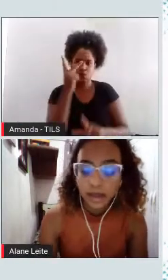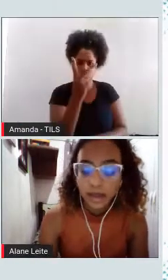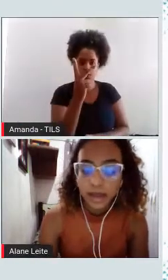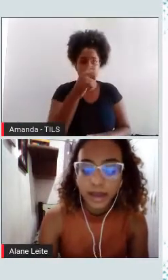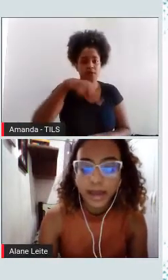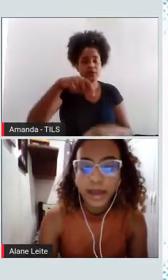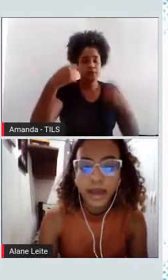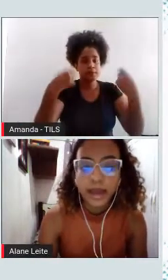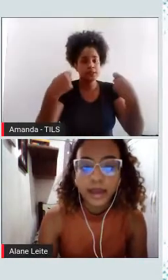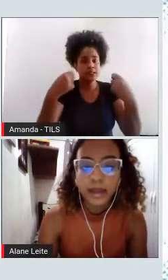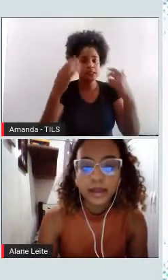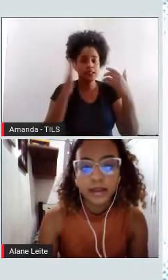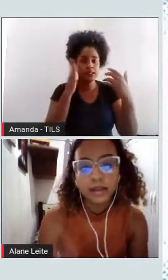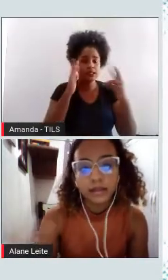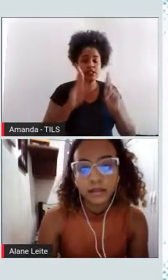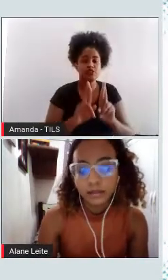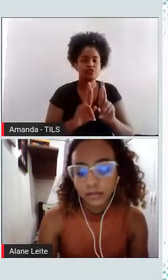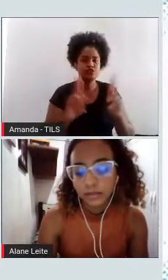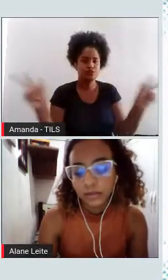diferenciar